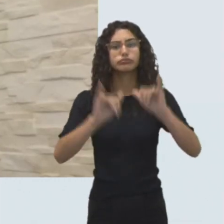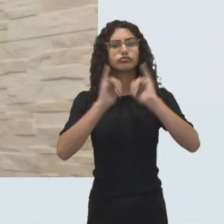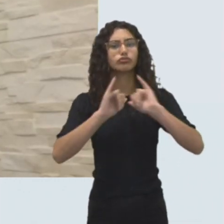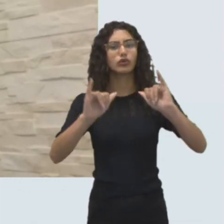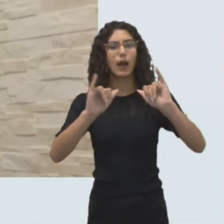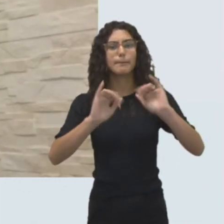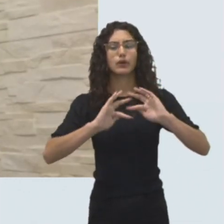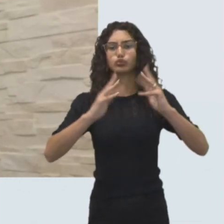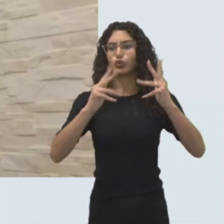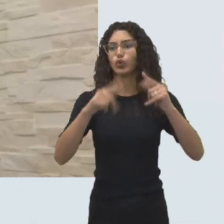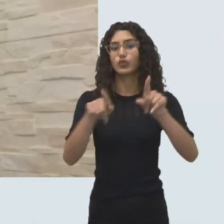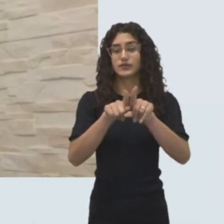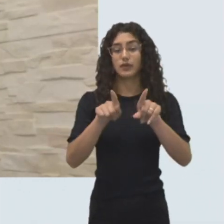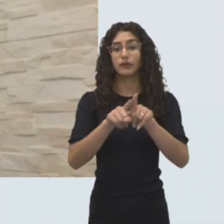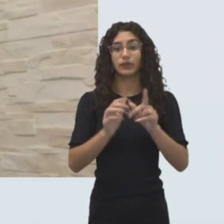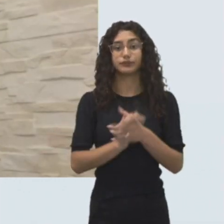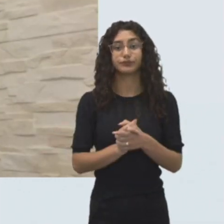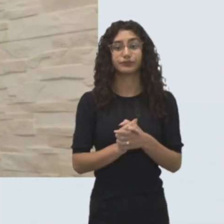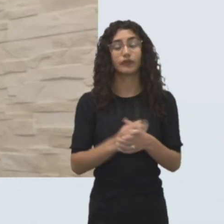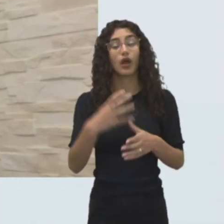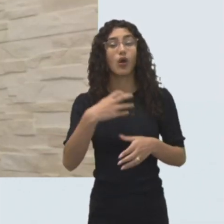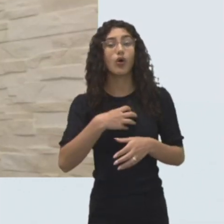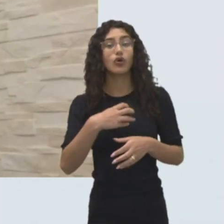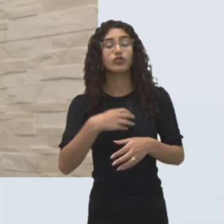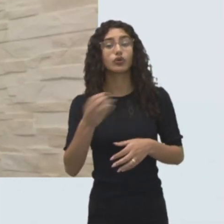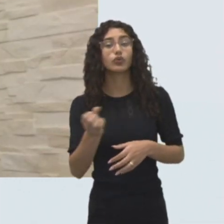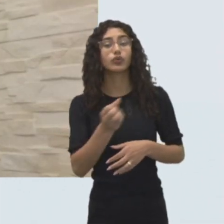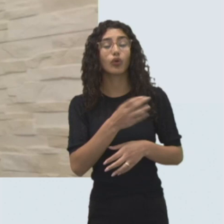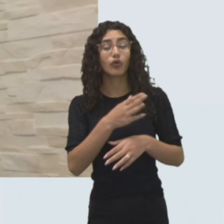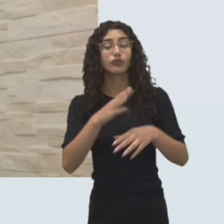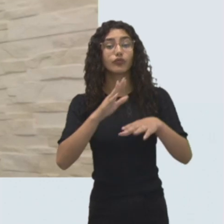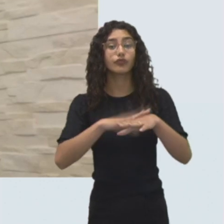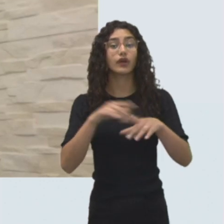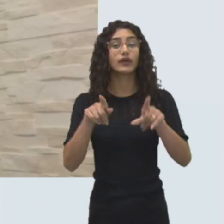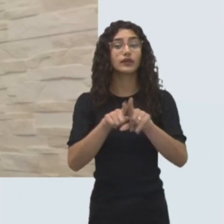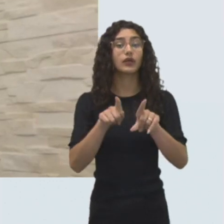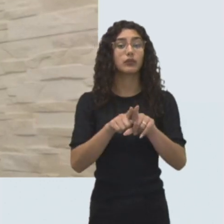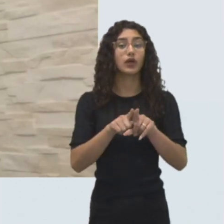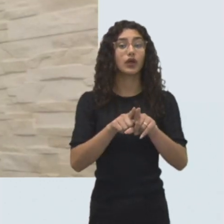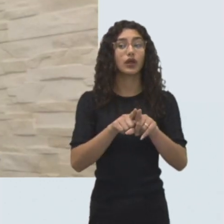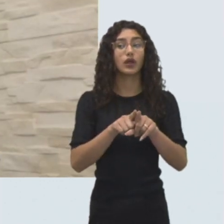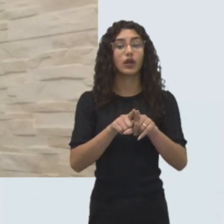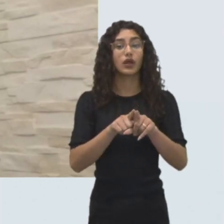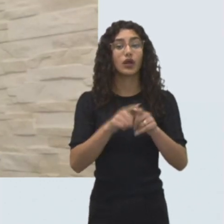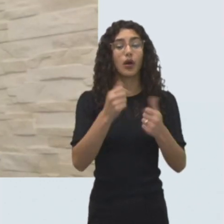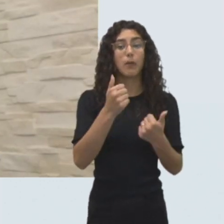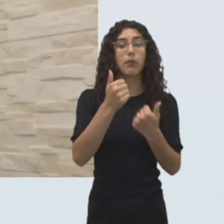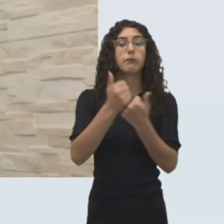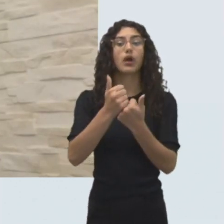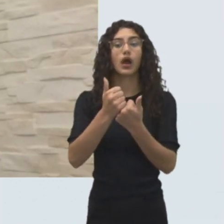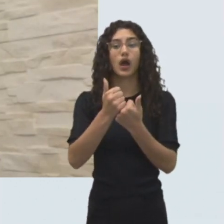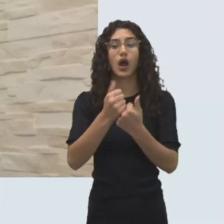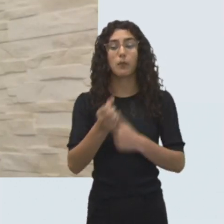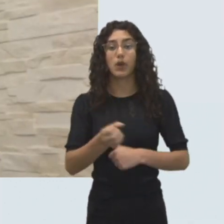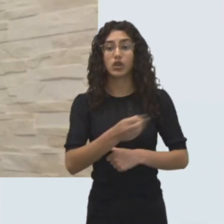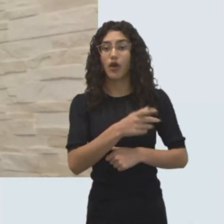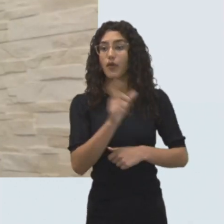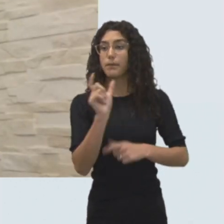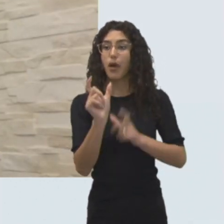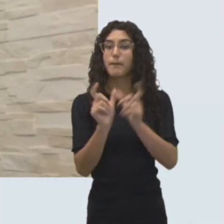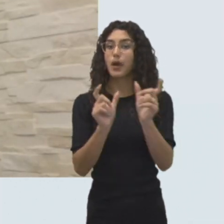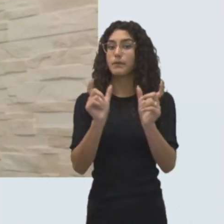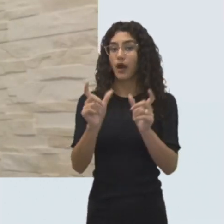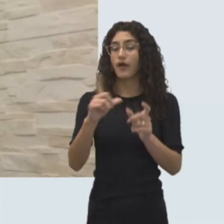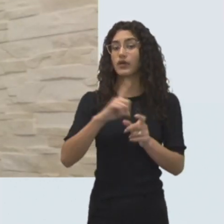mundo pela internet. Esse jeito novo fez até com que fosse cunhada uma nova palavra,